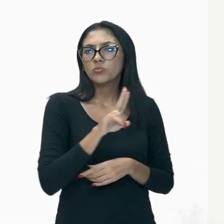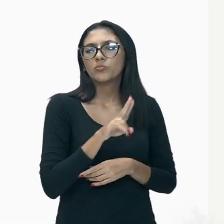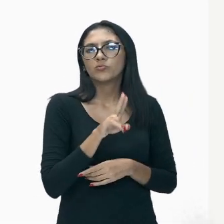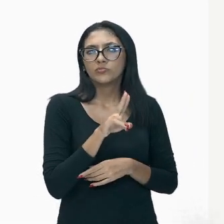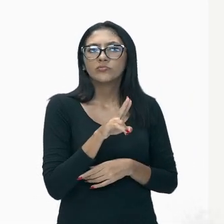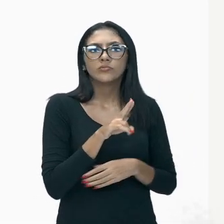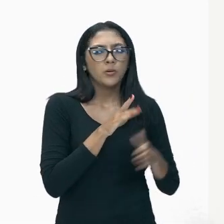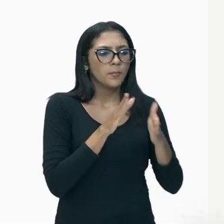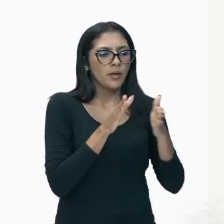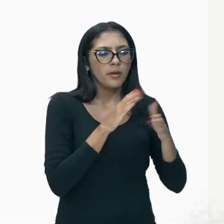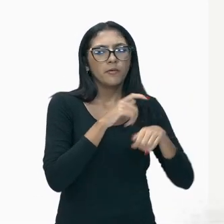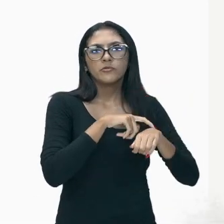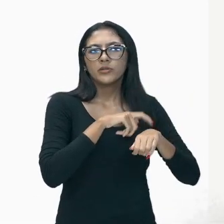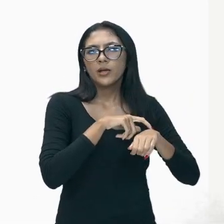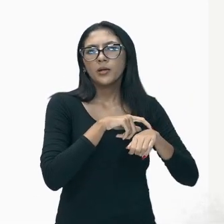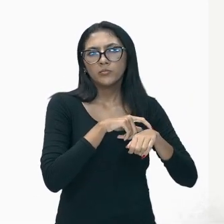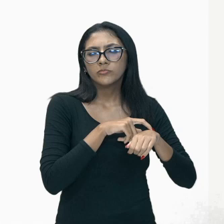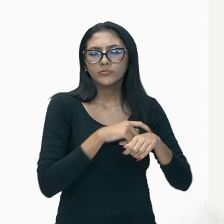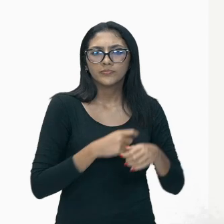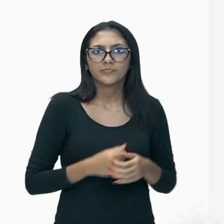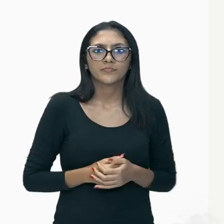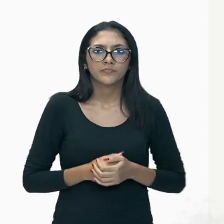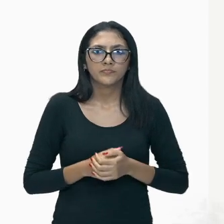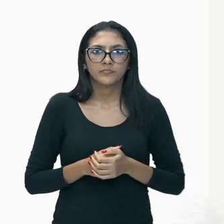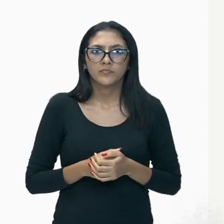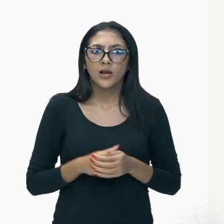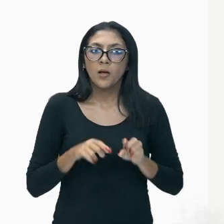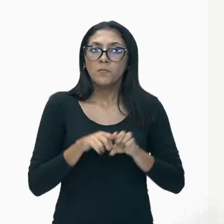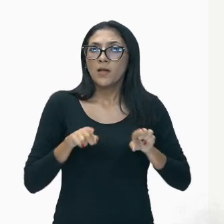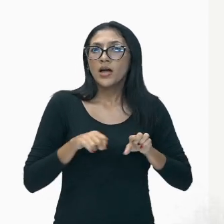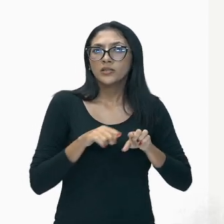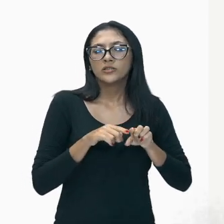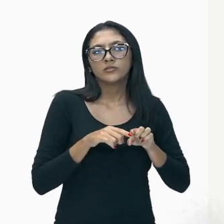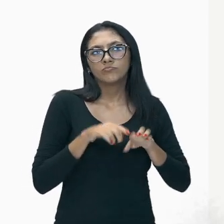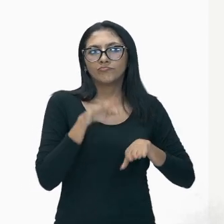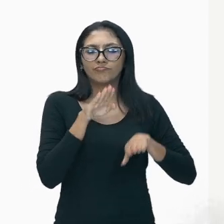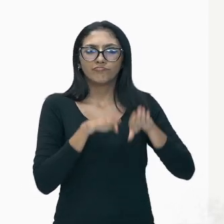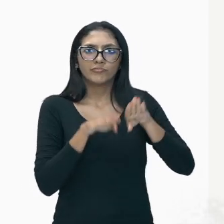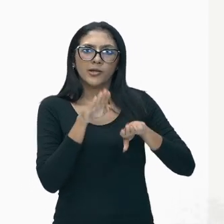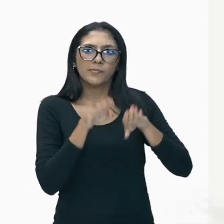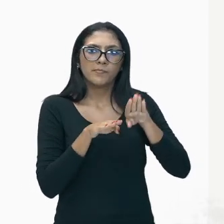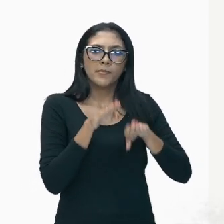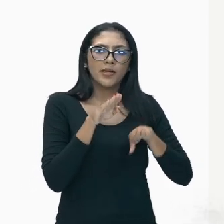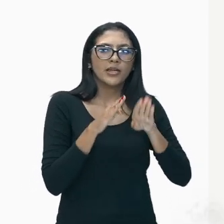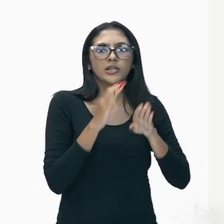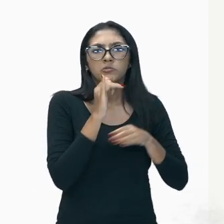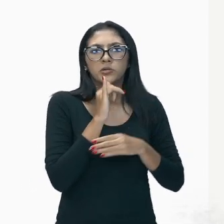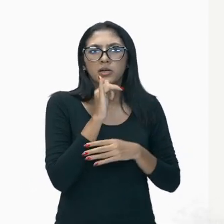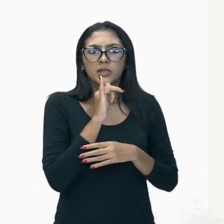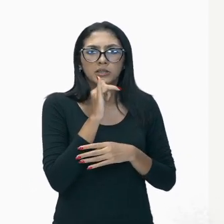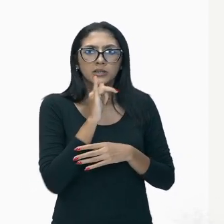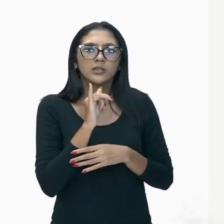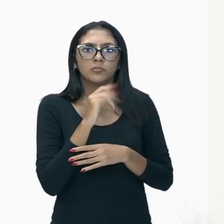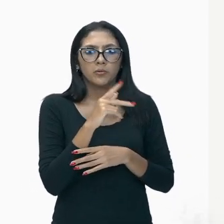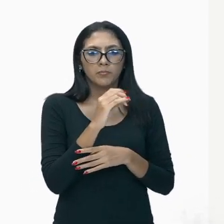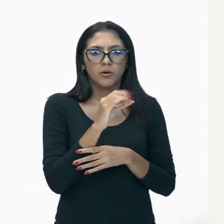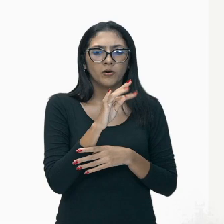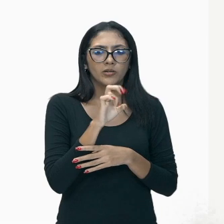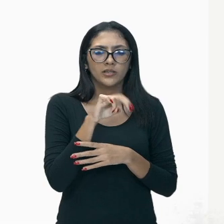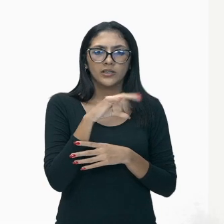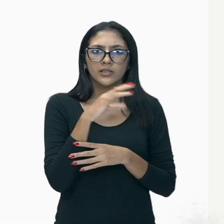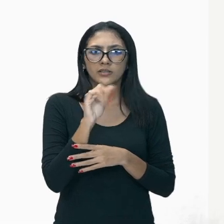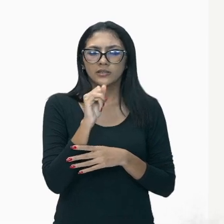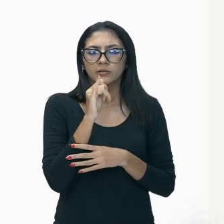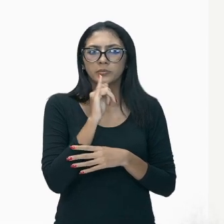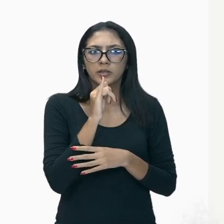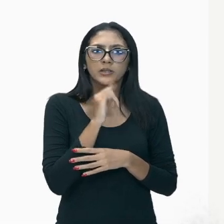determinado período. Este pode variar conforme a potência dos equipamentos, como nós estamos vendo na imagem, da